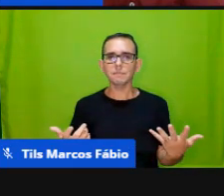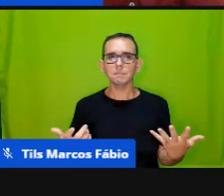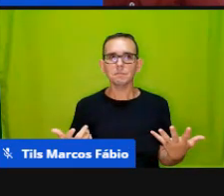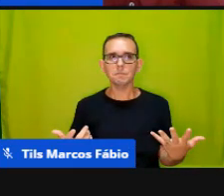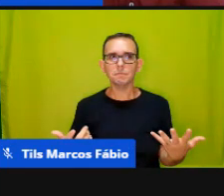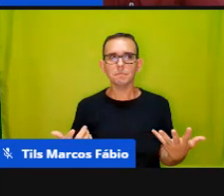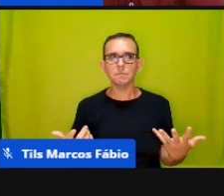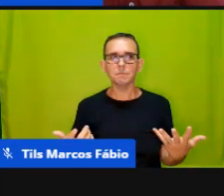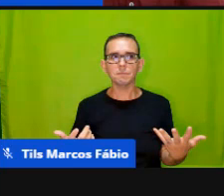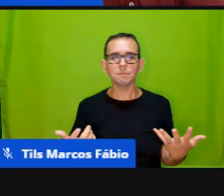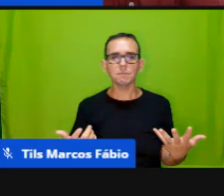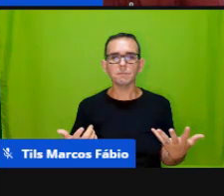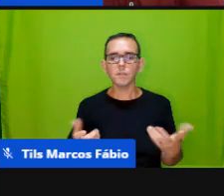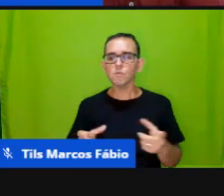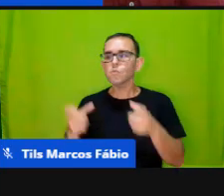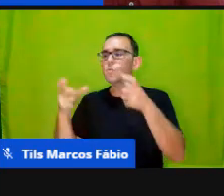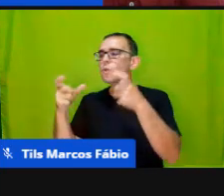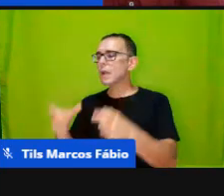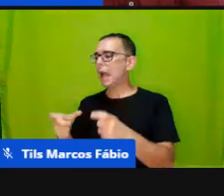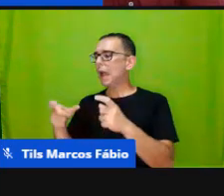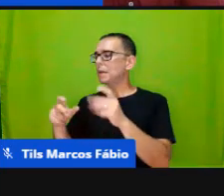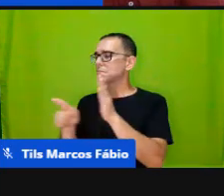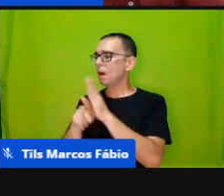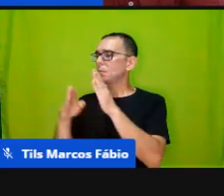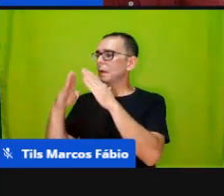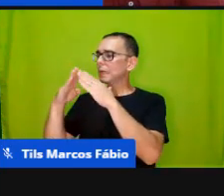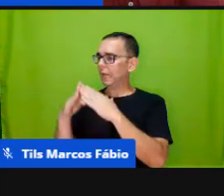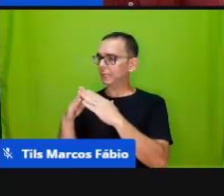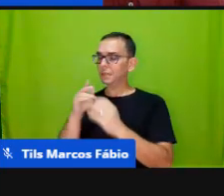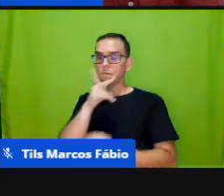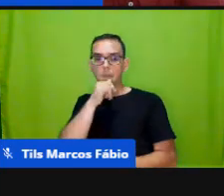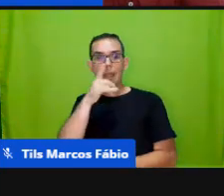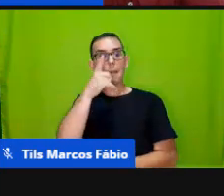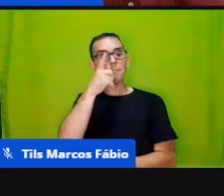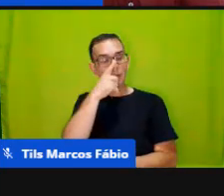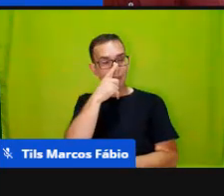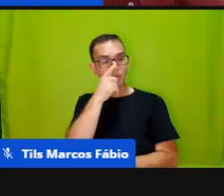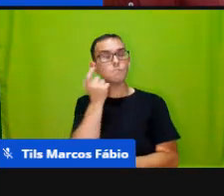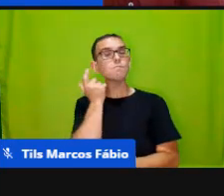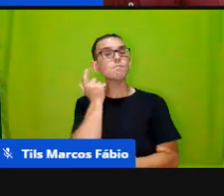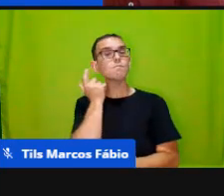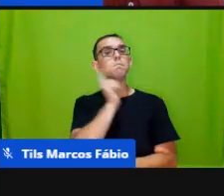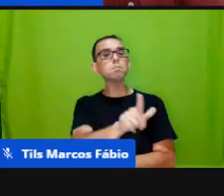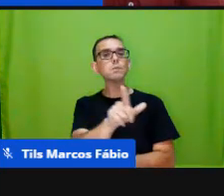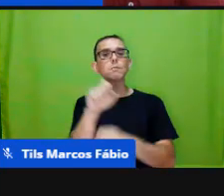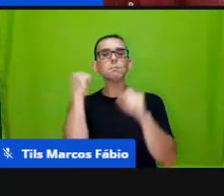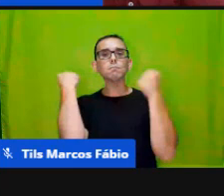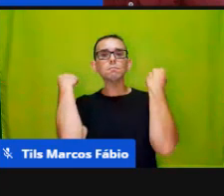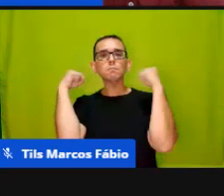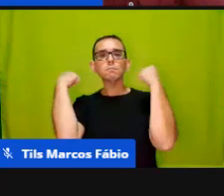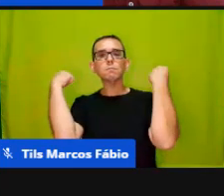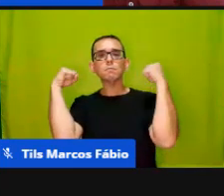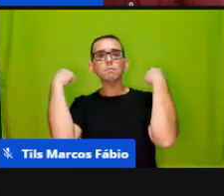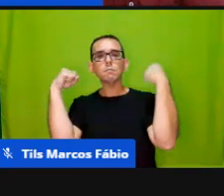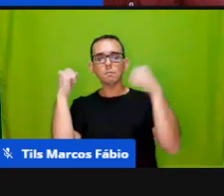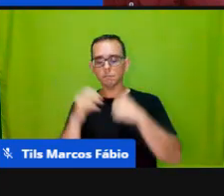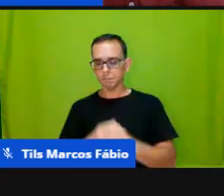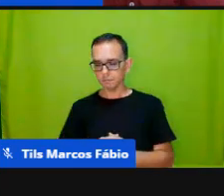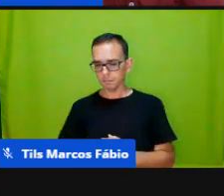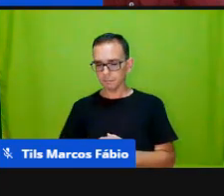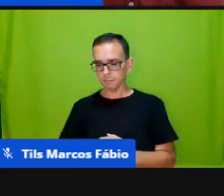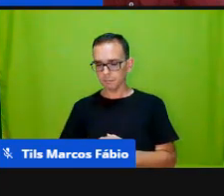um, um ambiente caseiro onde o pai e a mãe praticam esportes. E o